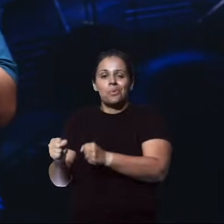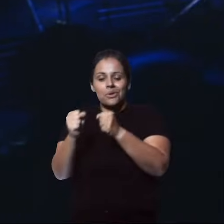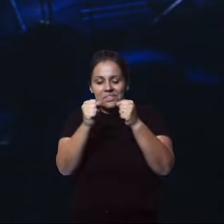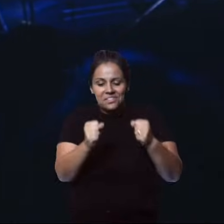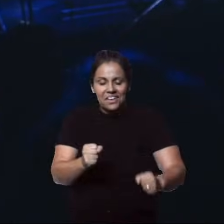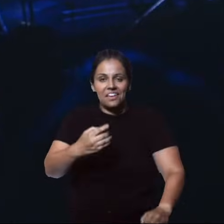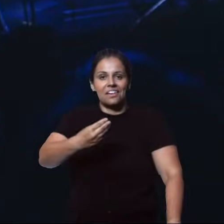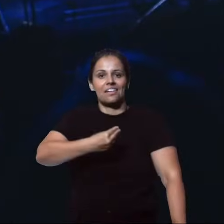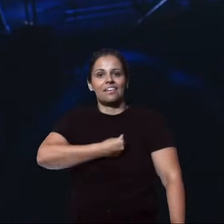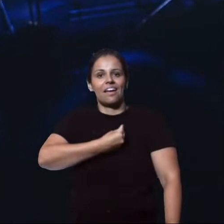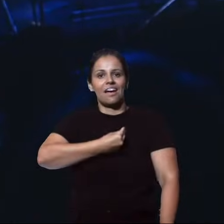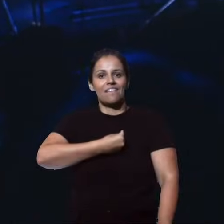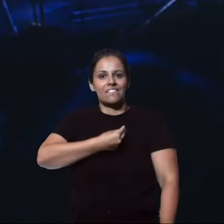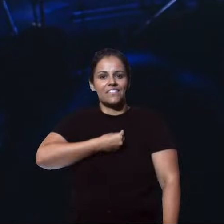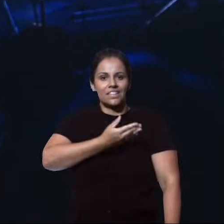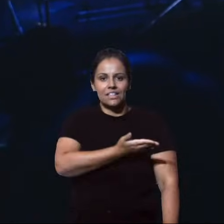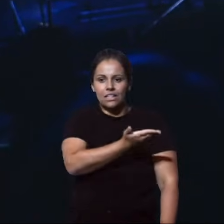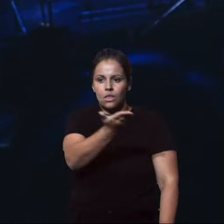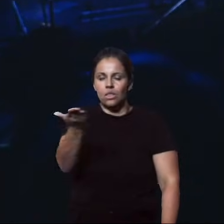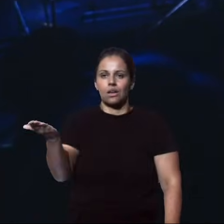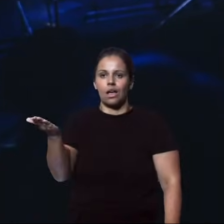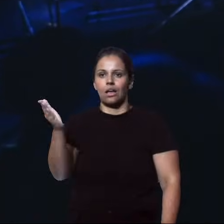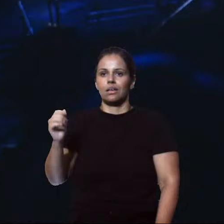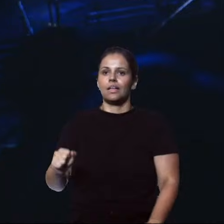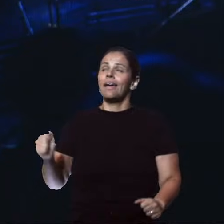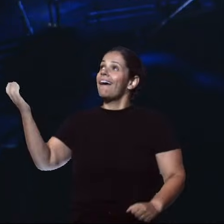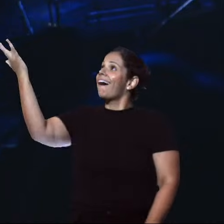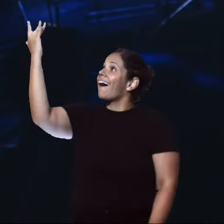Aleluia, derrama da sua graça, derrama da sua glória.